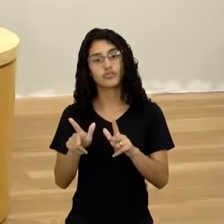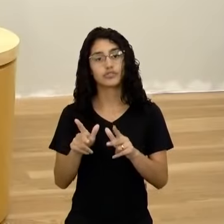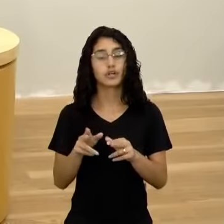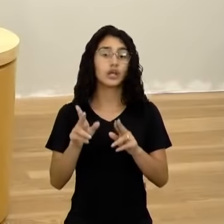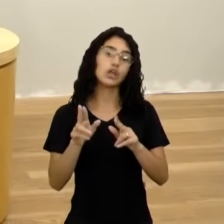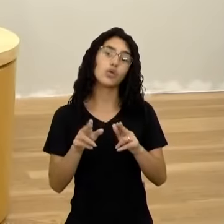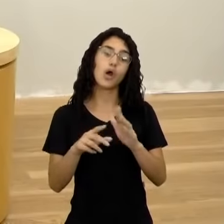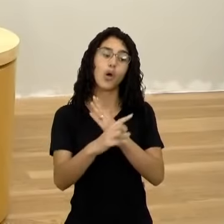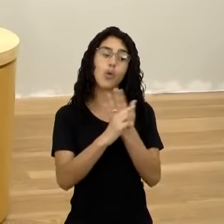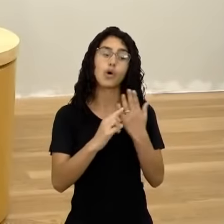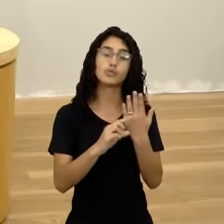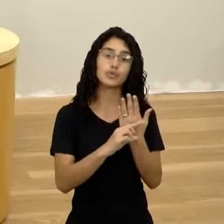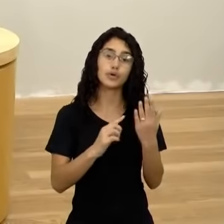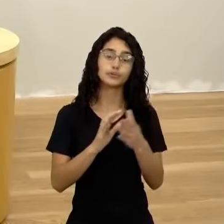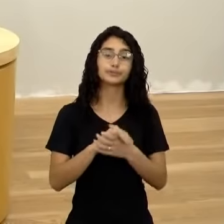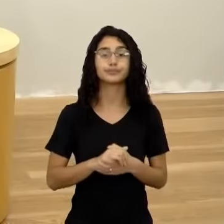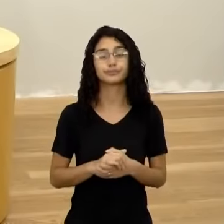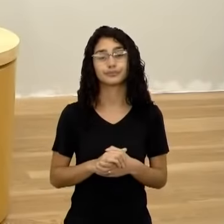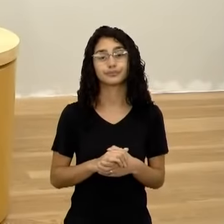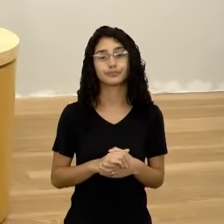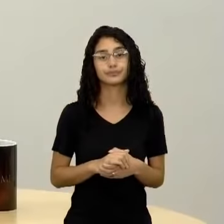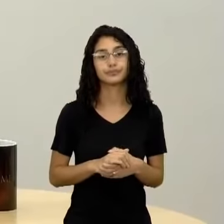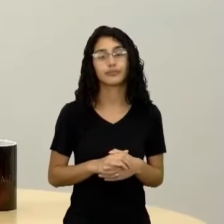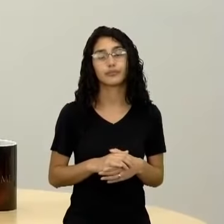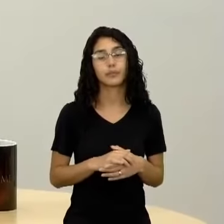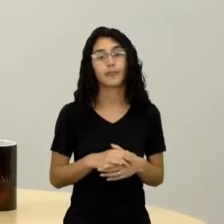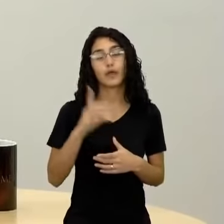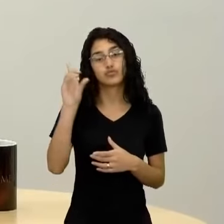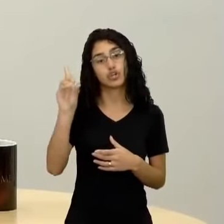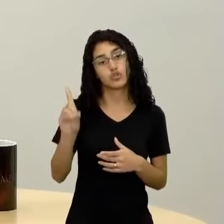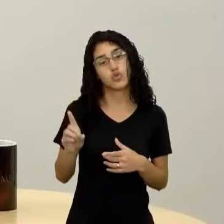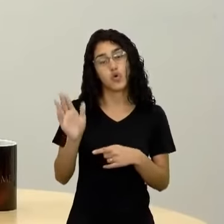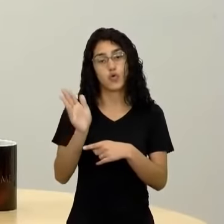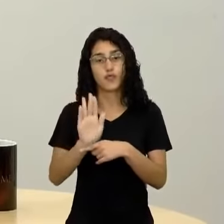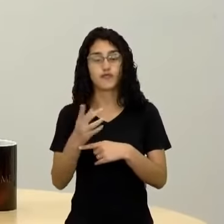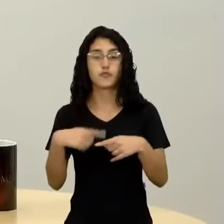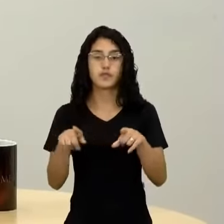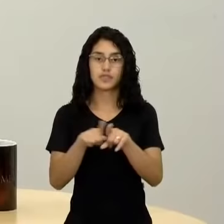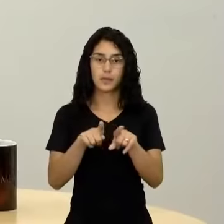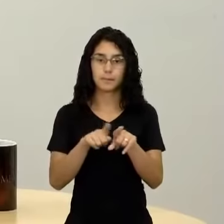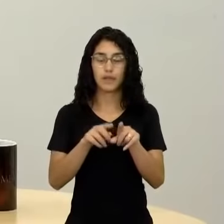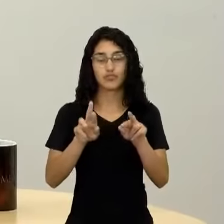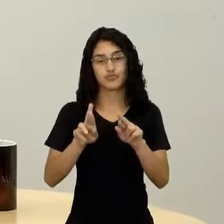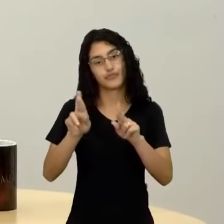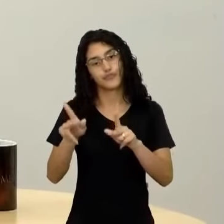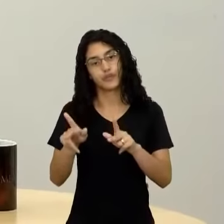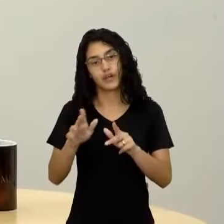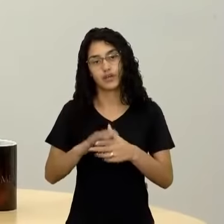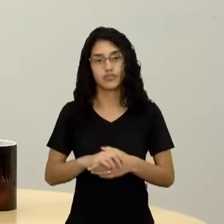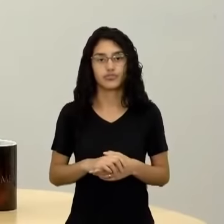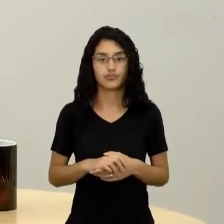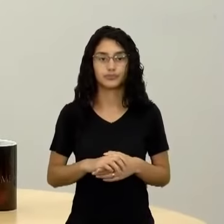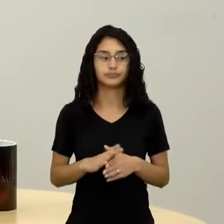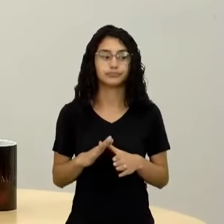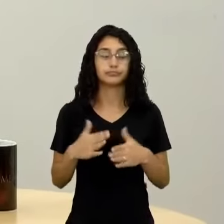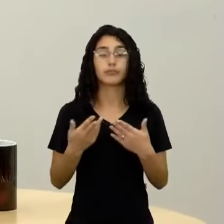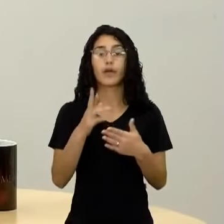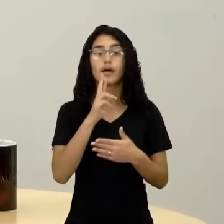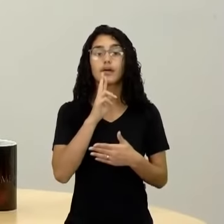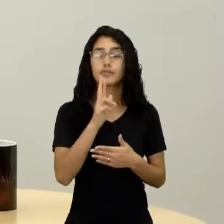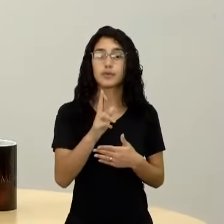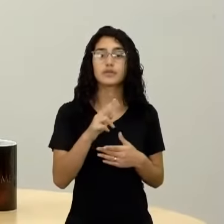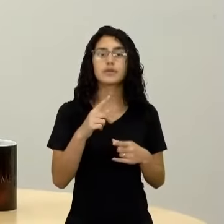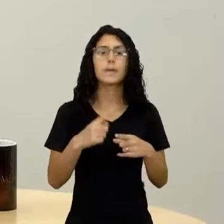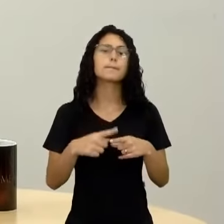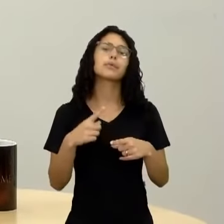possível que não seja mesmo é muito provável que não seja mesmo e o diretor do filme também vai ter uma outra leitura então a grande resposta